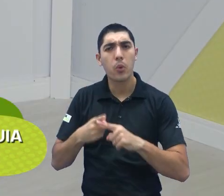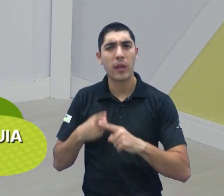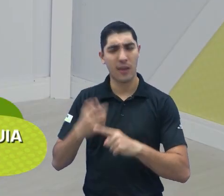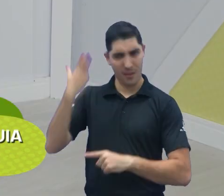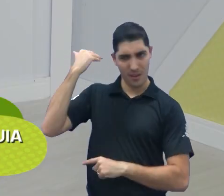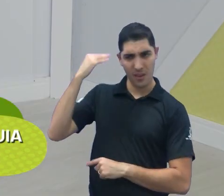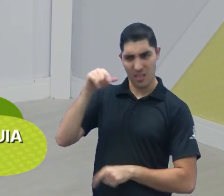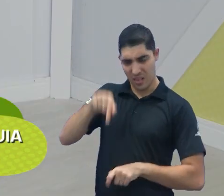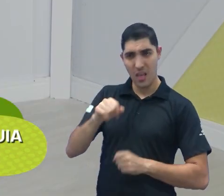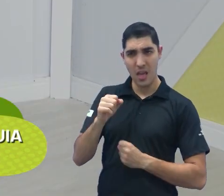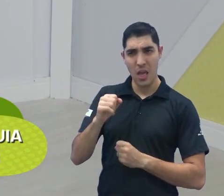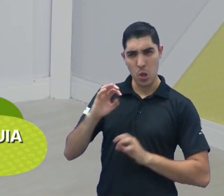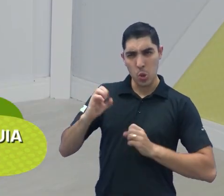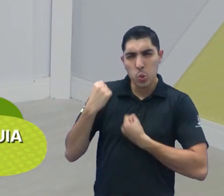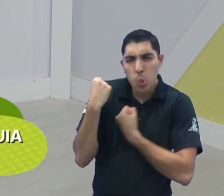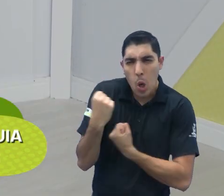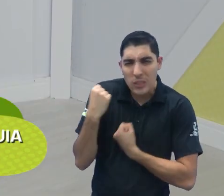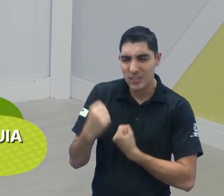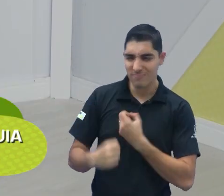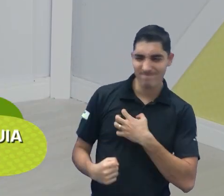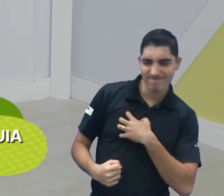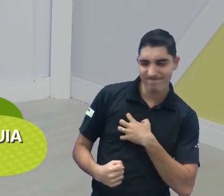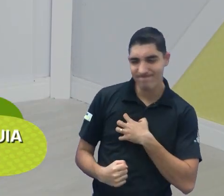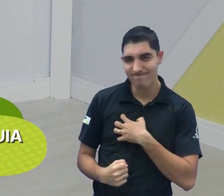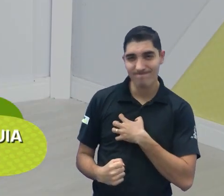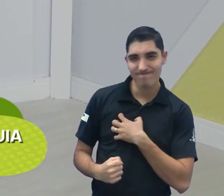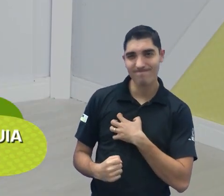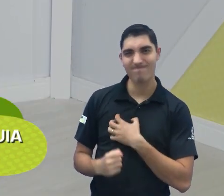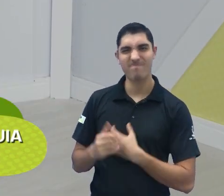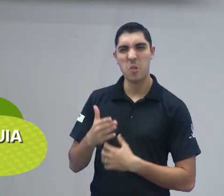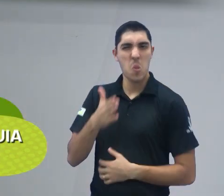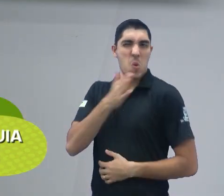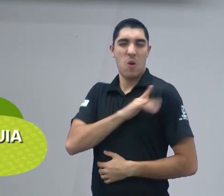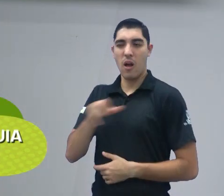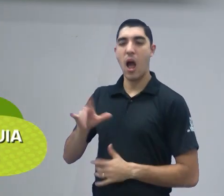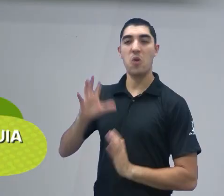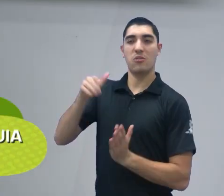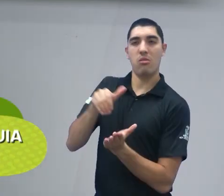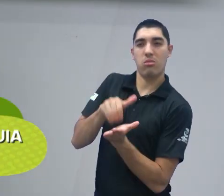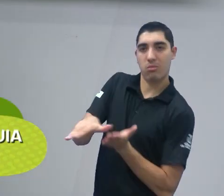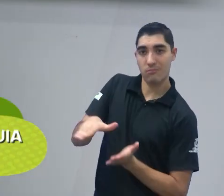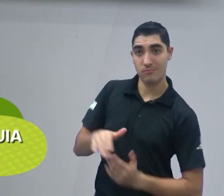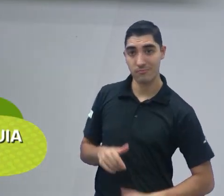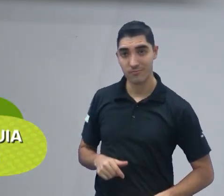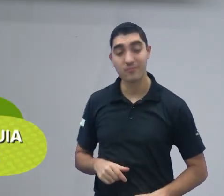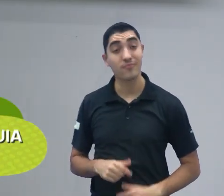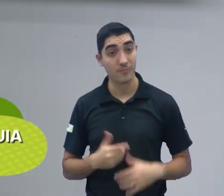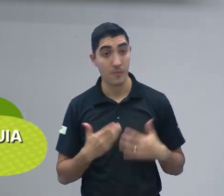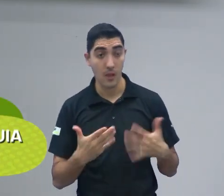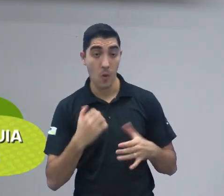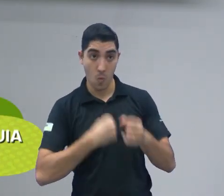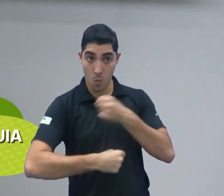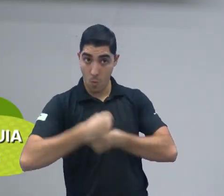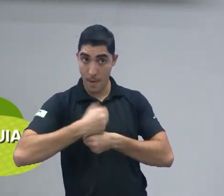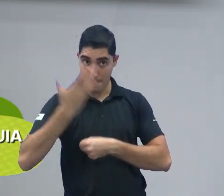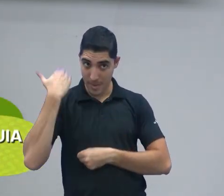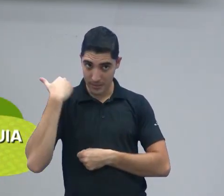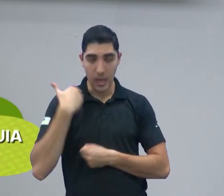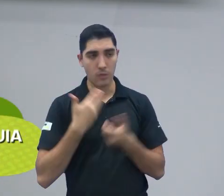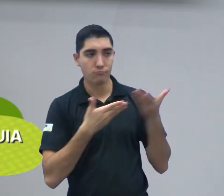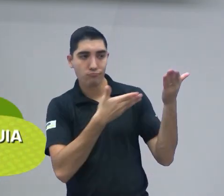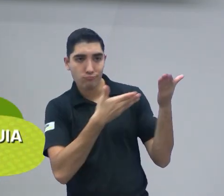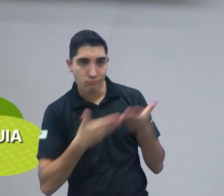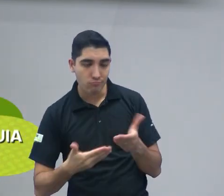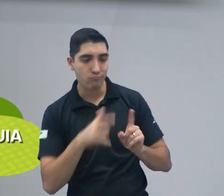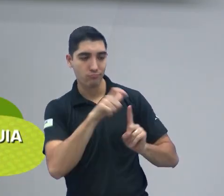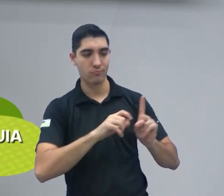mas sempre há uma rusguinha quando o técnico é demitido, né? Vieira, ano passado, o São José trouxe o Moacir, técnico, e depois o Sid